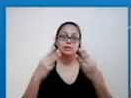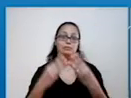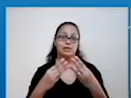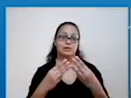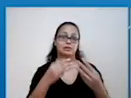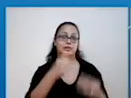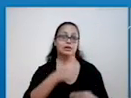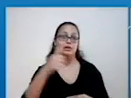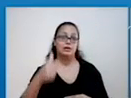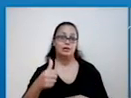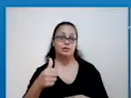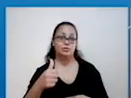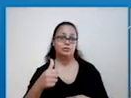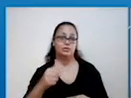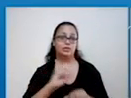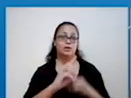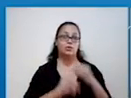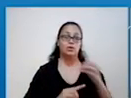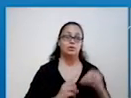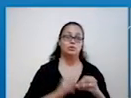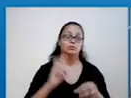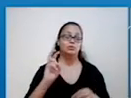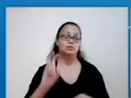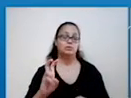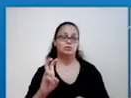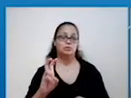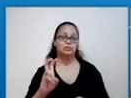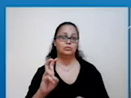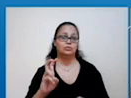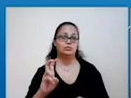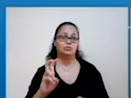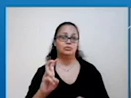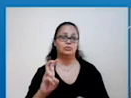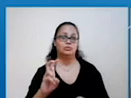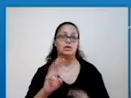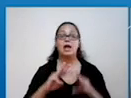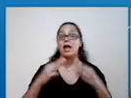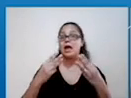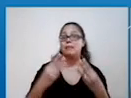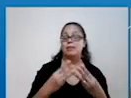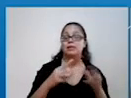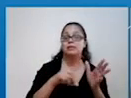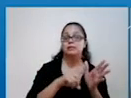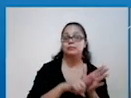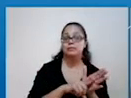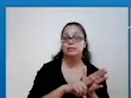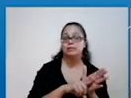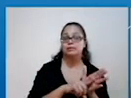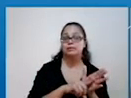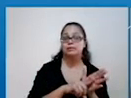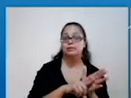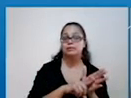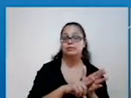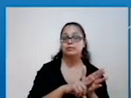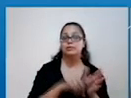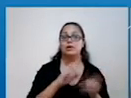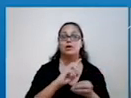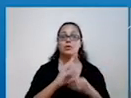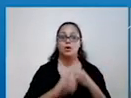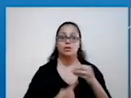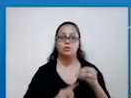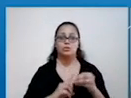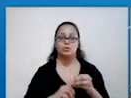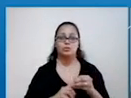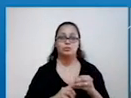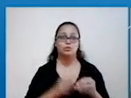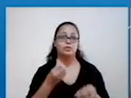11 e o número atômico 5. Então, número de massa menos o número atômico, nós temos o número de nêutrons igual a 6.